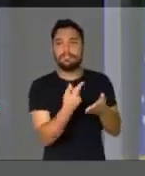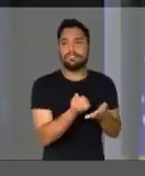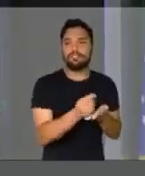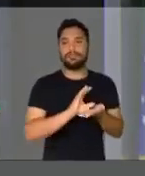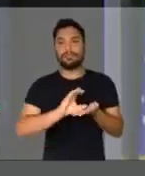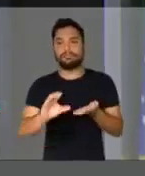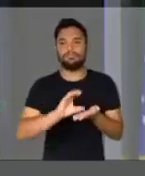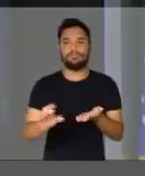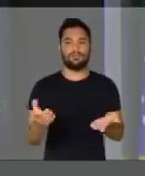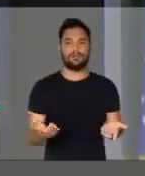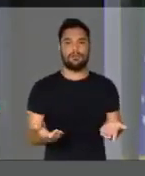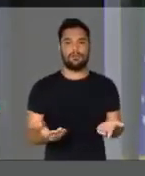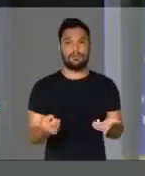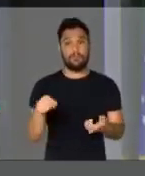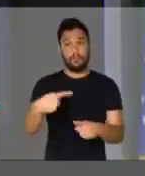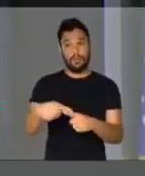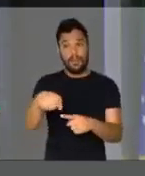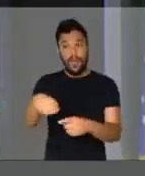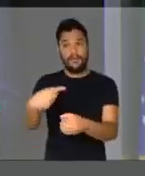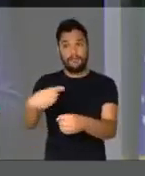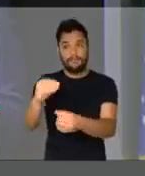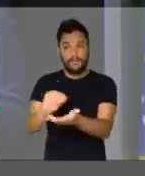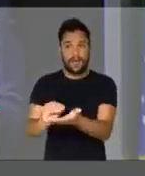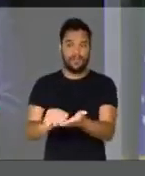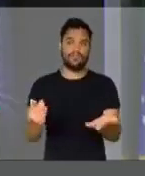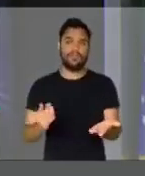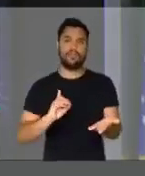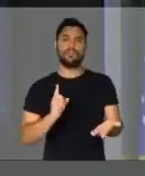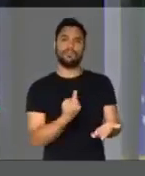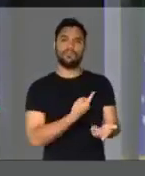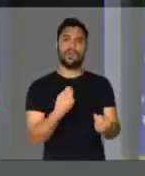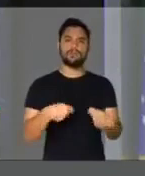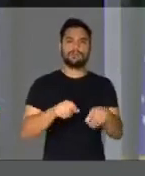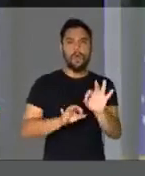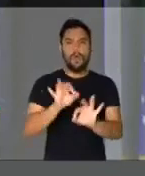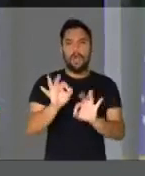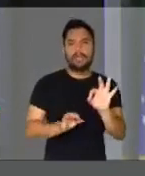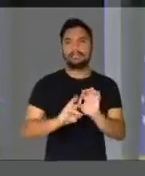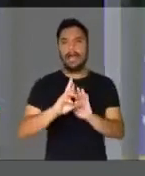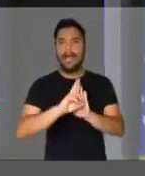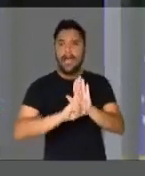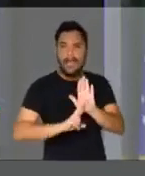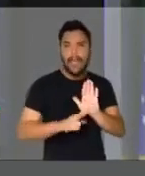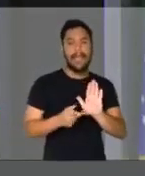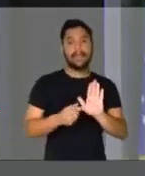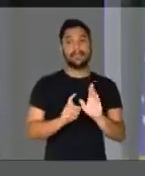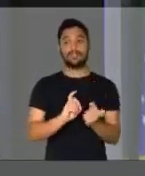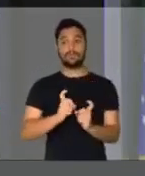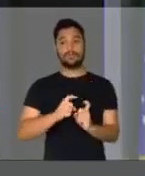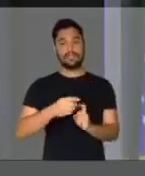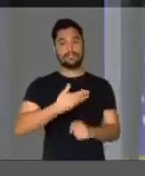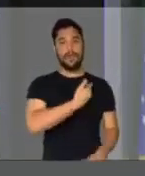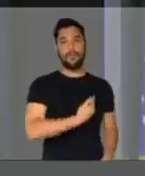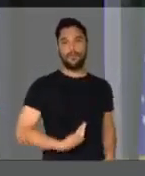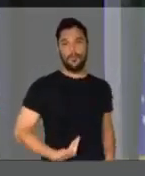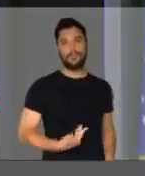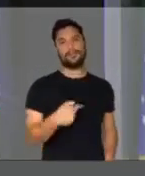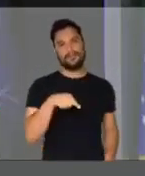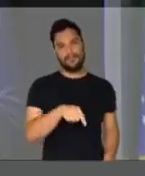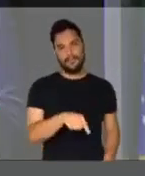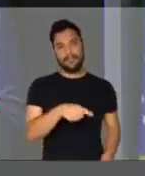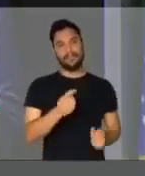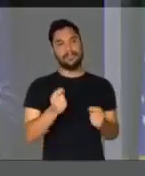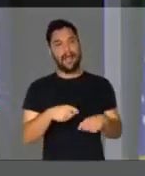recursos para os seus municípios. É por isso que precisamos elaborar diretrizes de gestão pública que promovam gestões meritocráticas